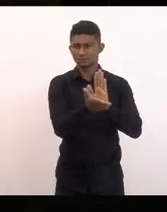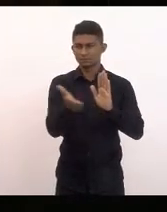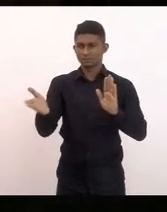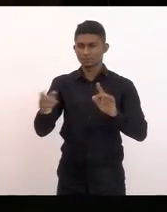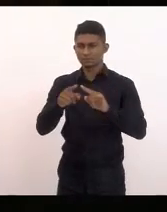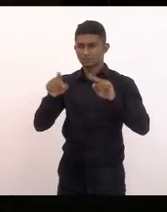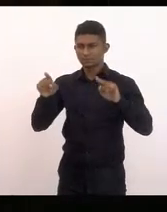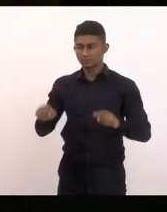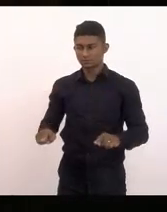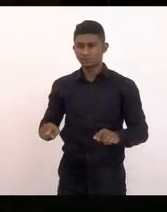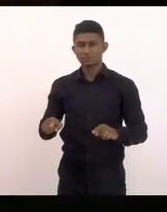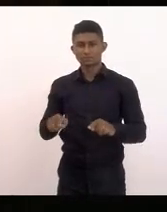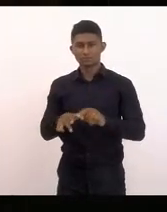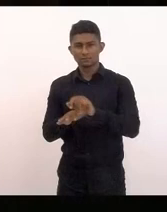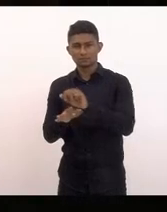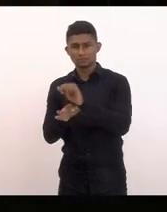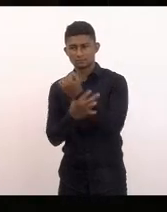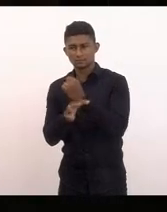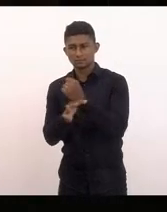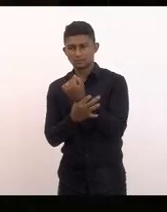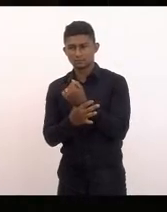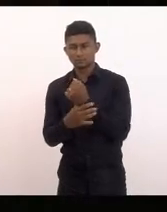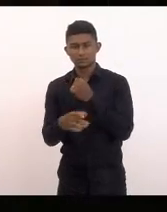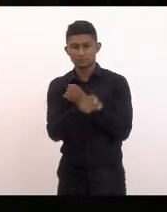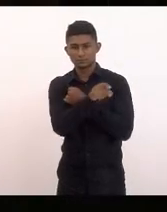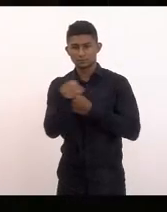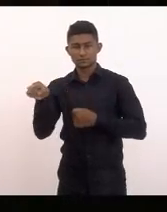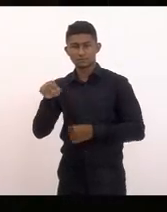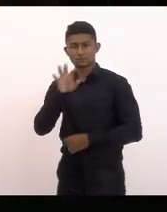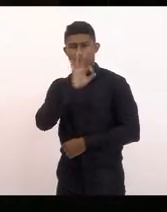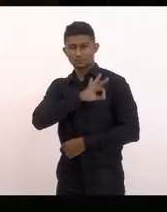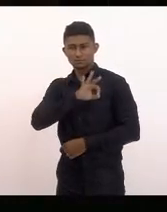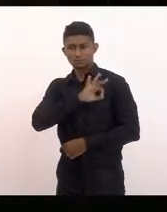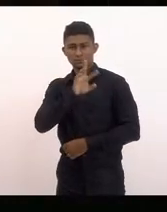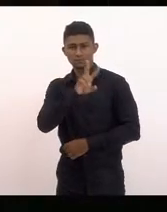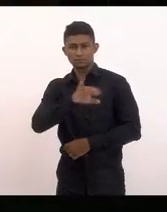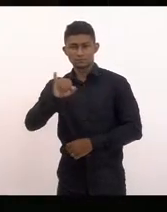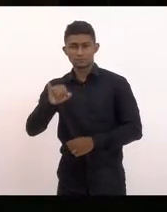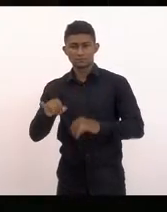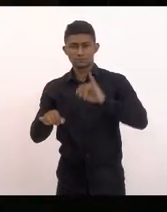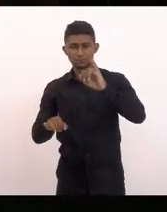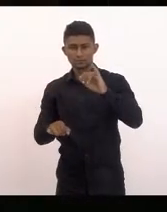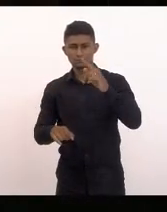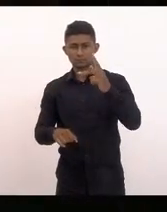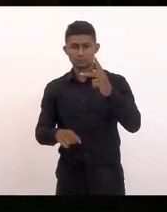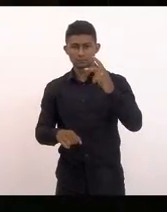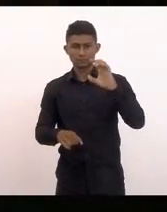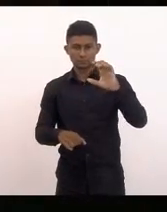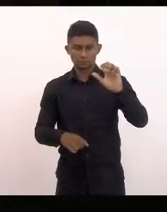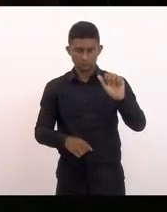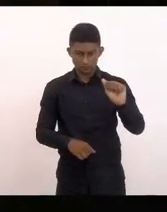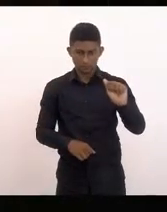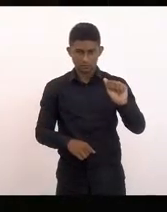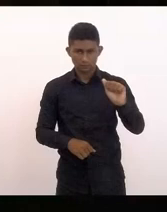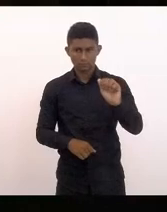da segurança pública, terão no seu salário o IPCA, a